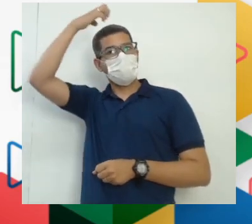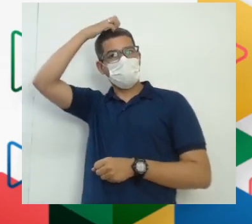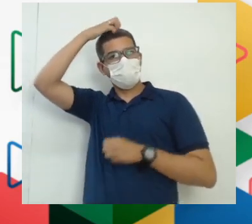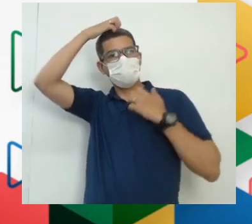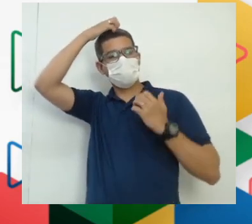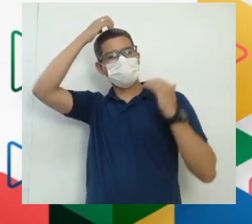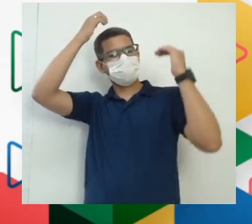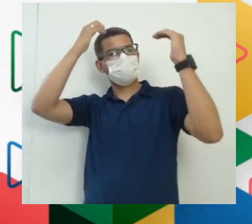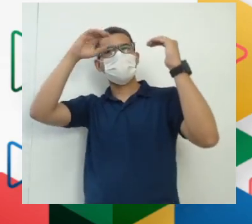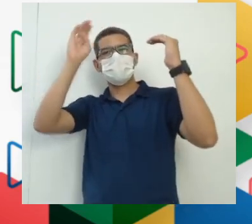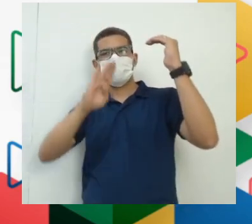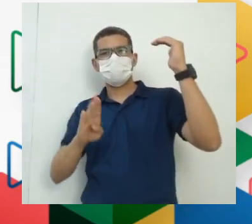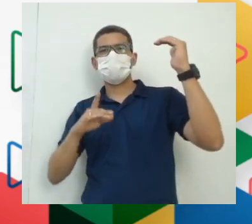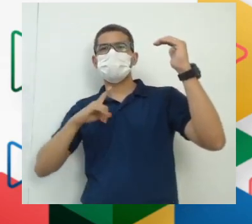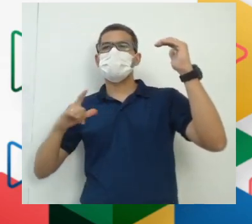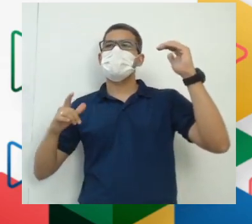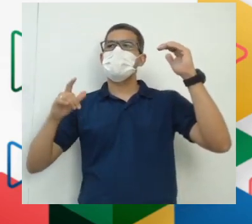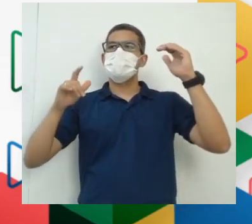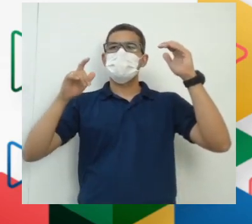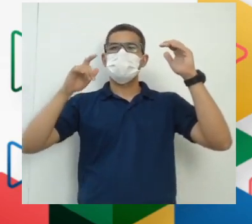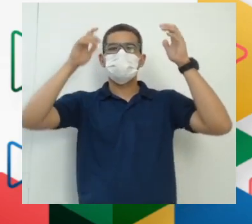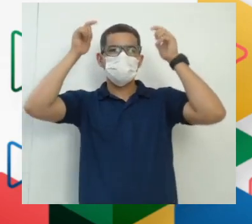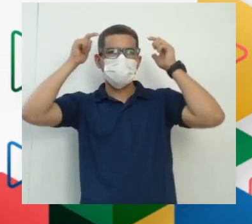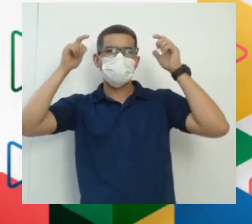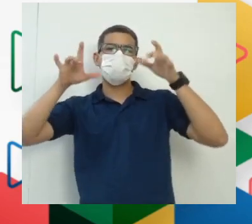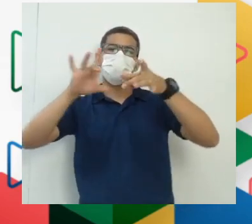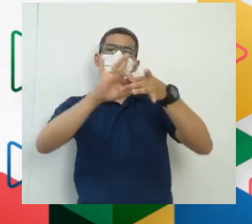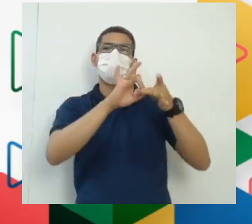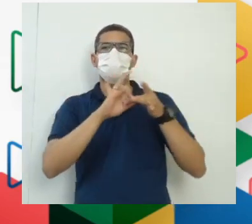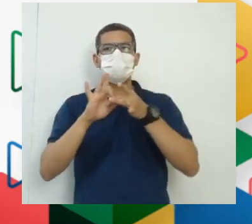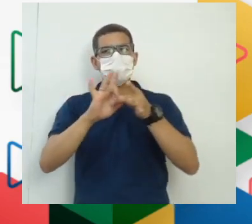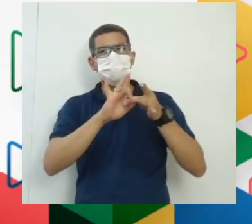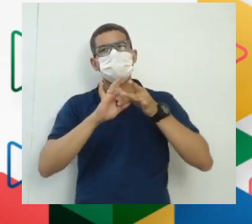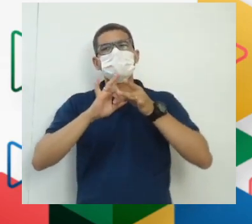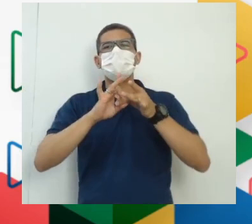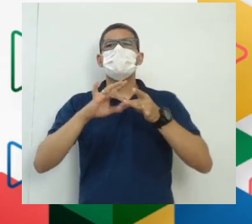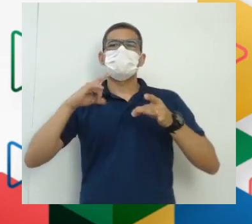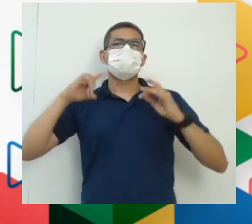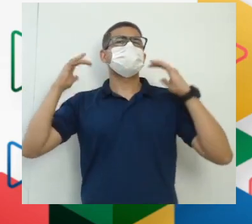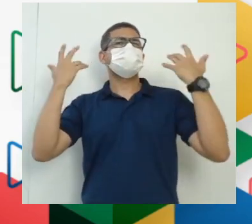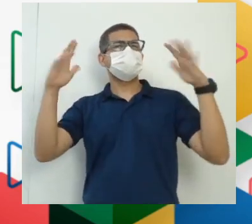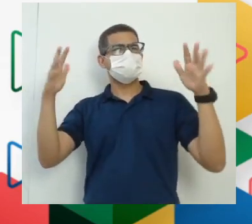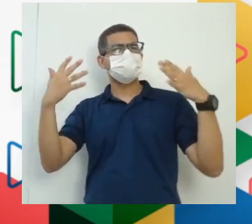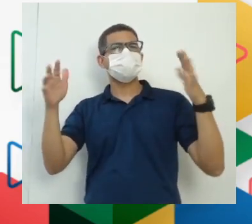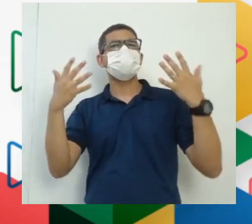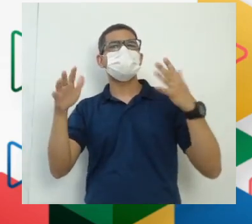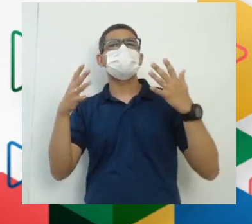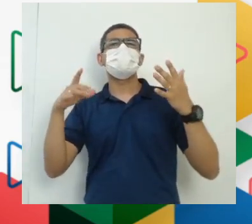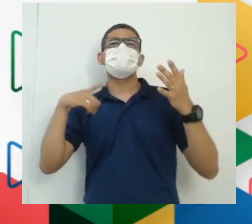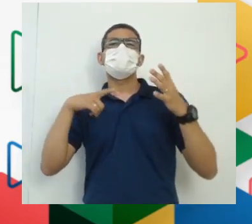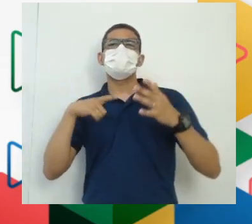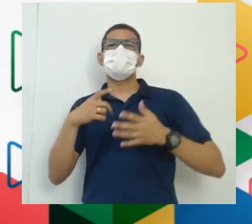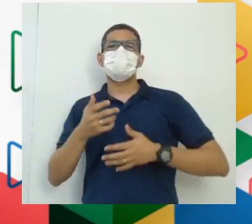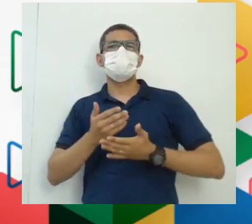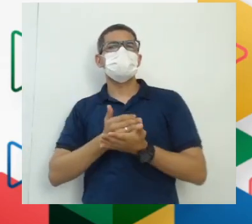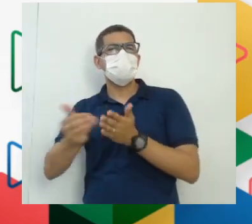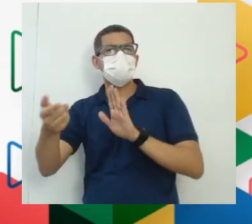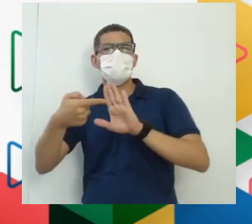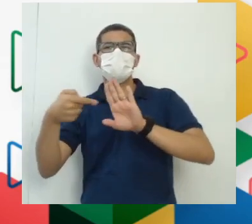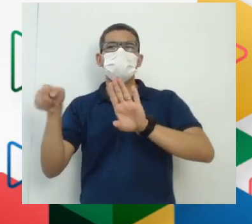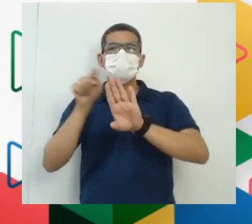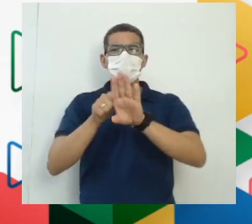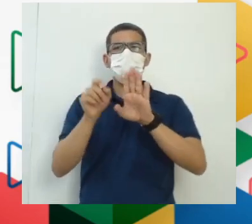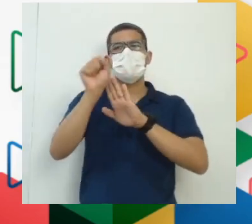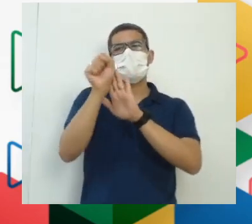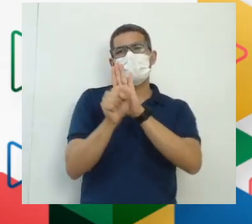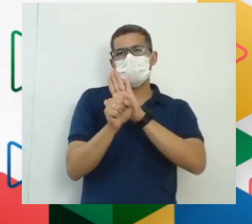de Reino Unido, né? O evento foi comemorado localmente com uma invocação de metáforas seculares